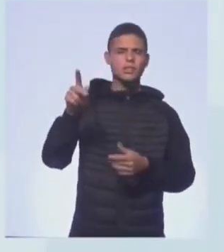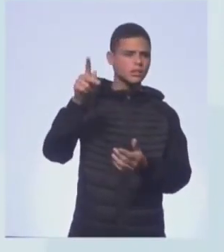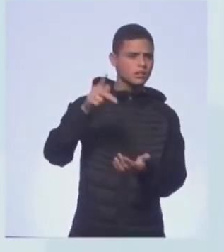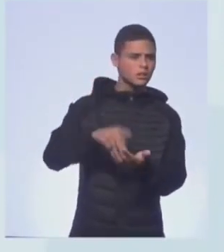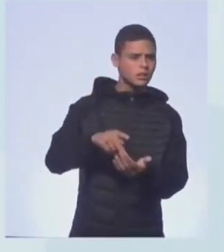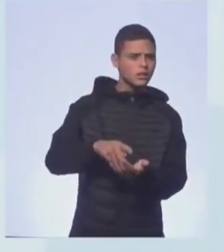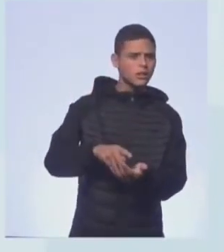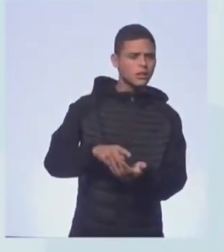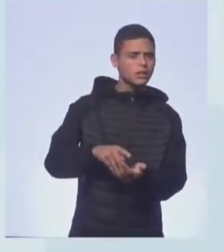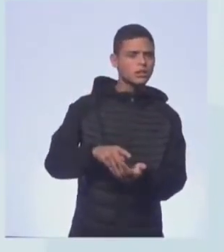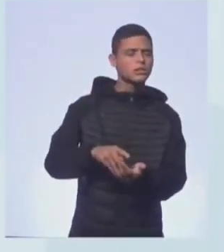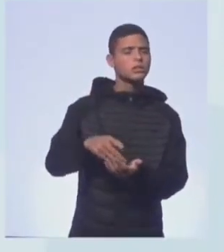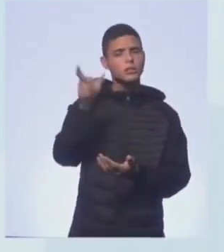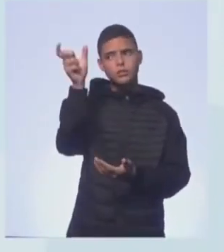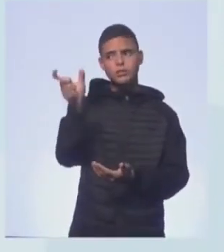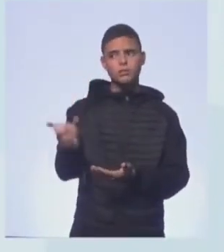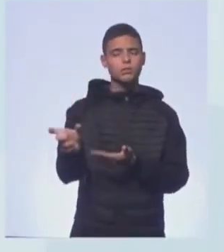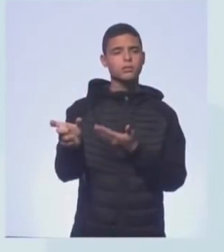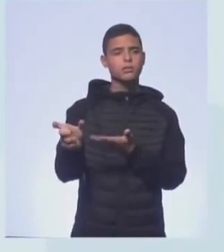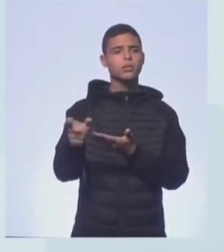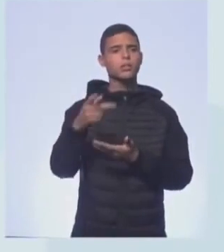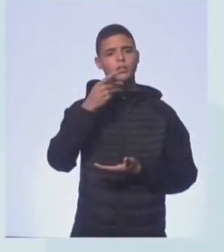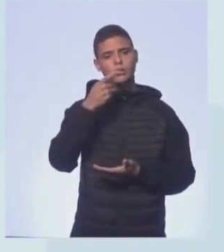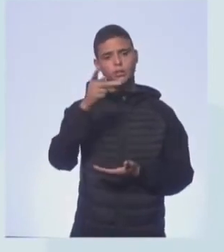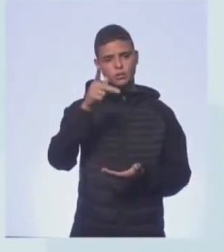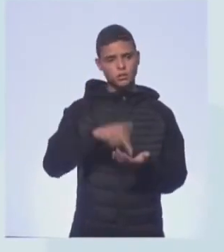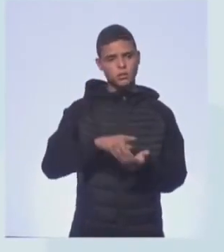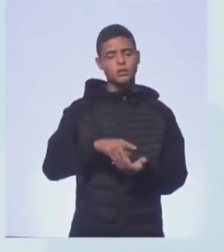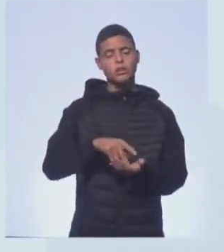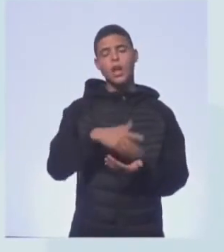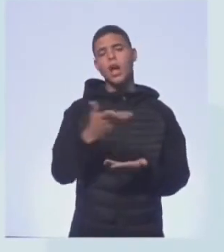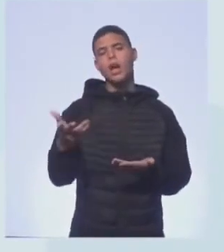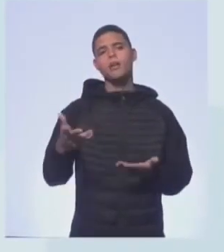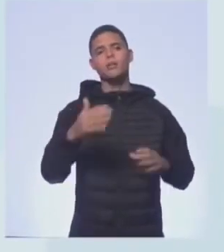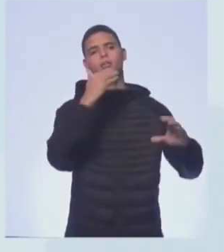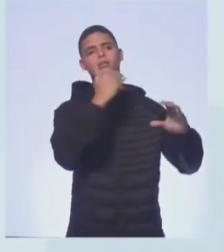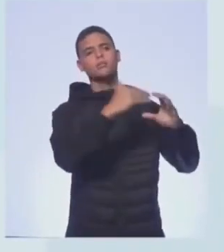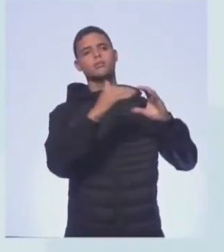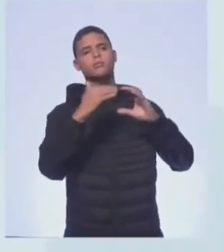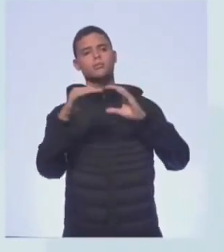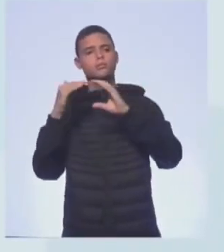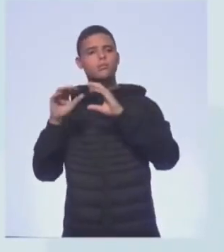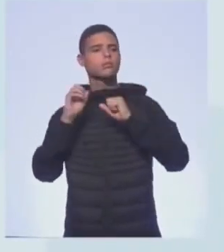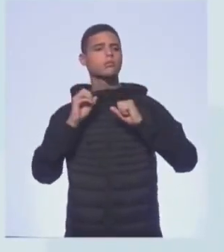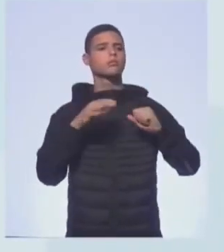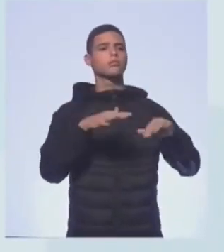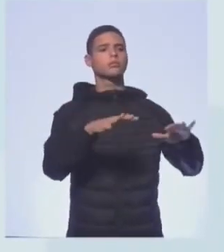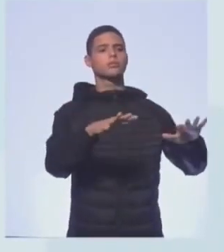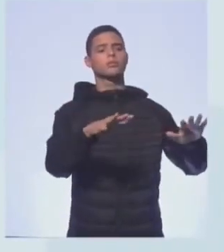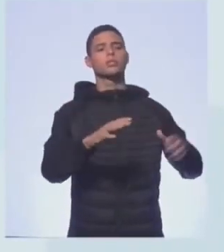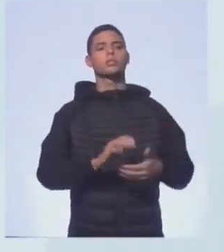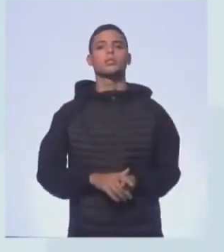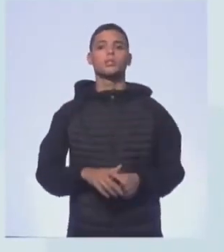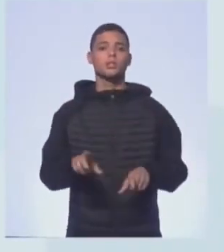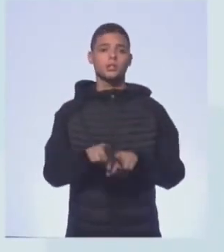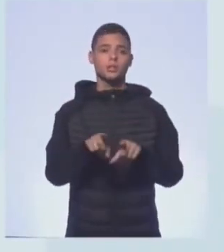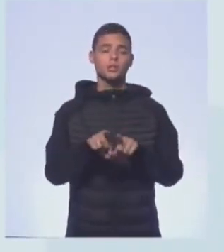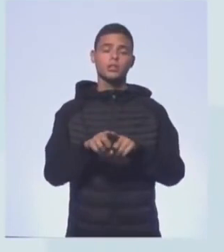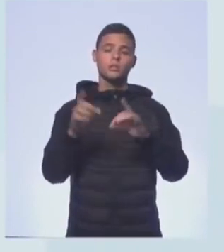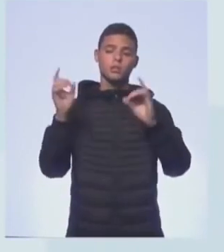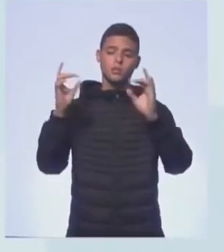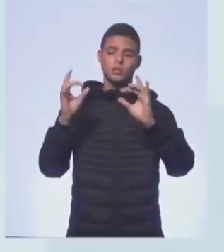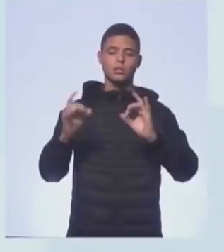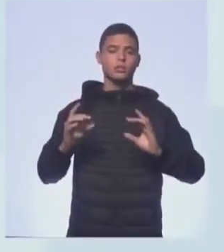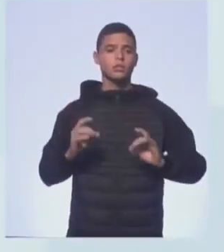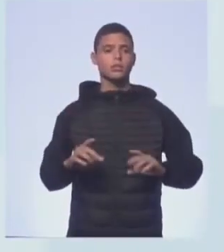essa instituição, essa pessoa, falou aquilo, né? Você simplesmente sai espalhando. E consultar especialistas é sempre